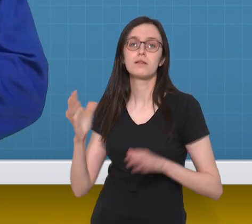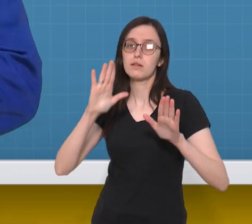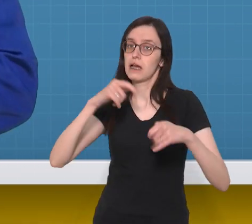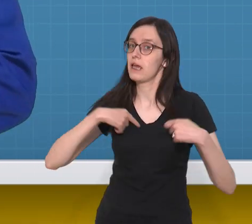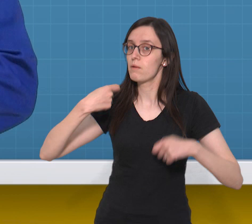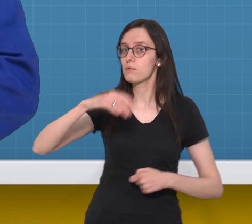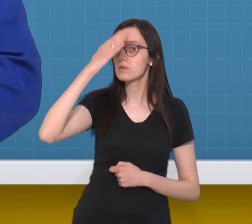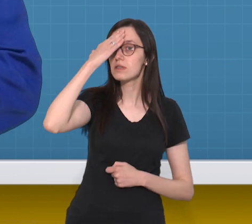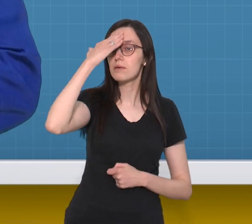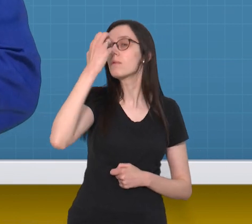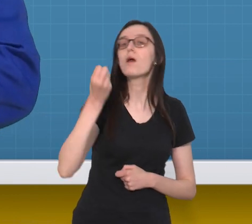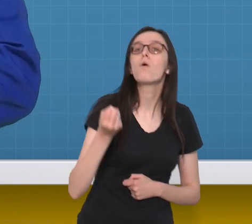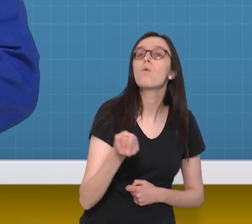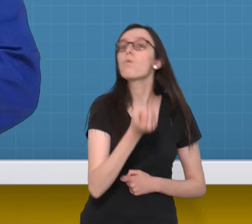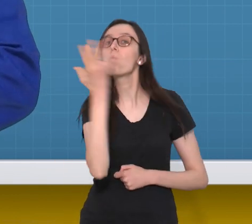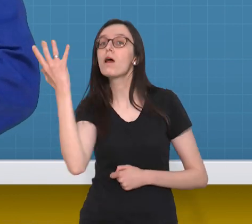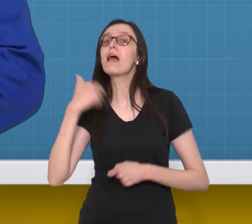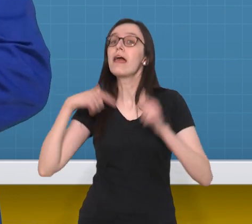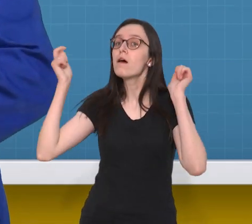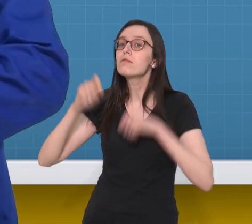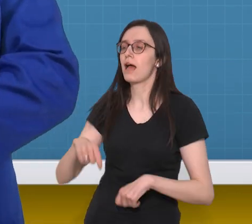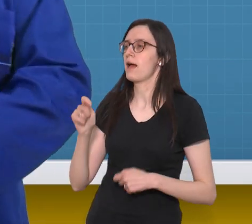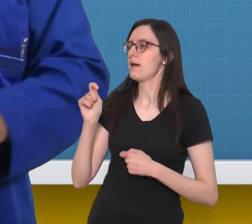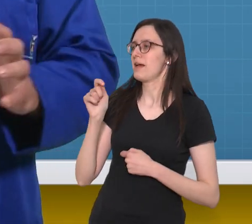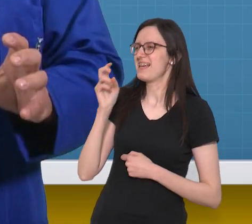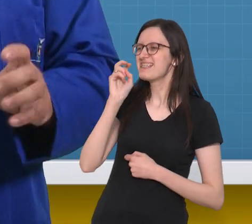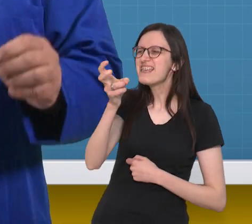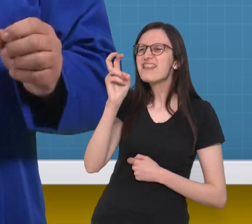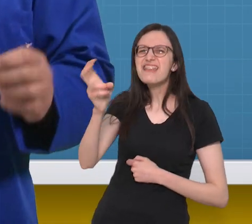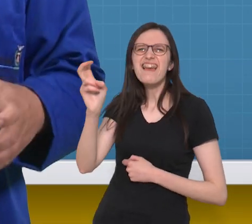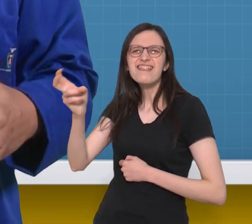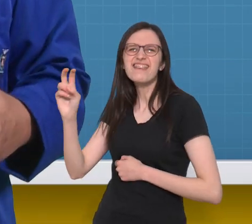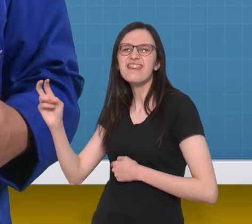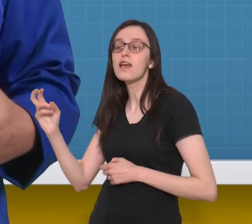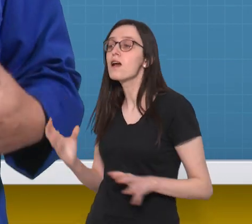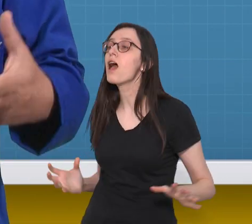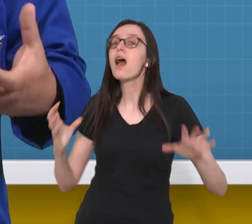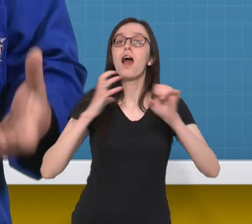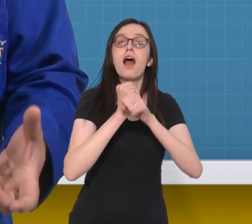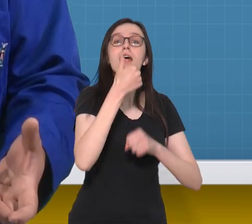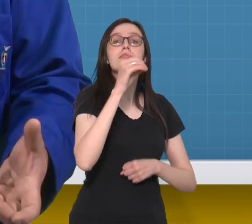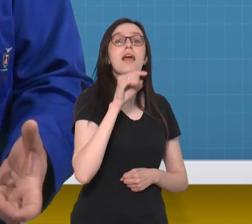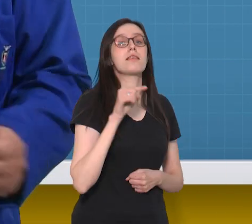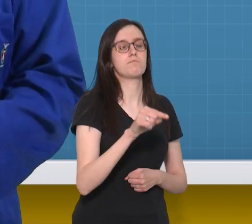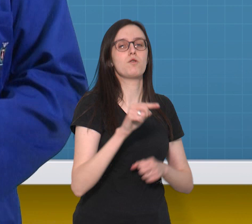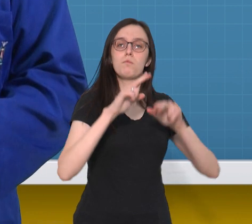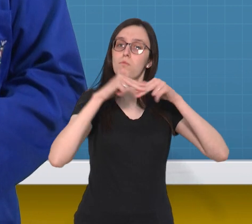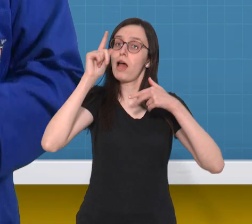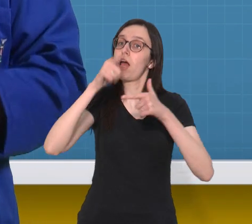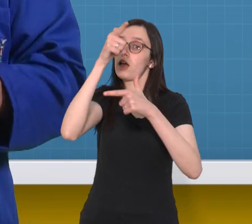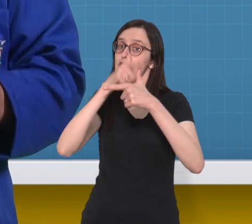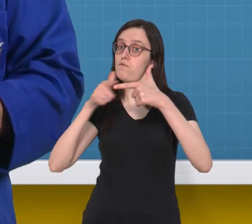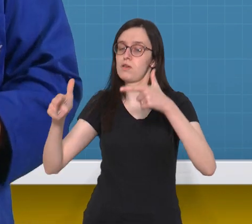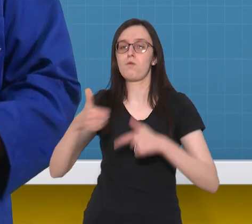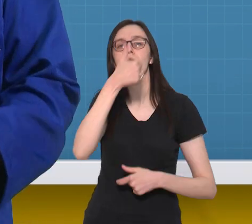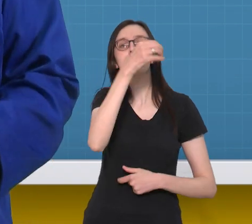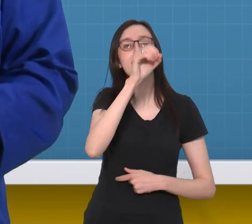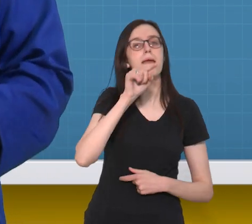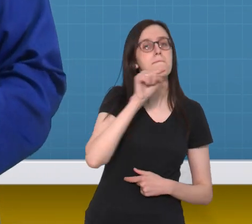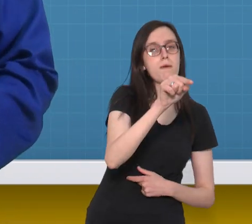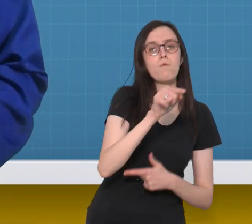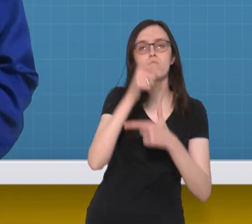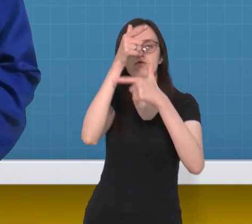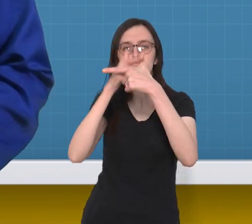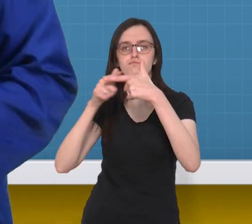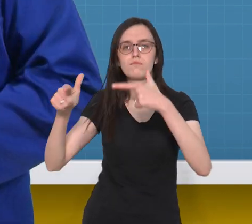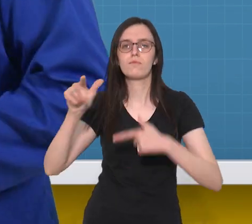saber quantas ações de 5 reais eu posso comprar com 10 mil. Portanto, a conta é uma divisão. 10 mil